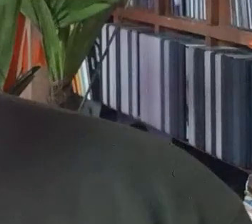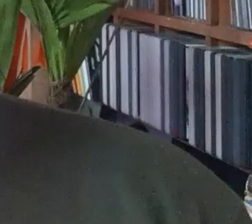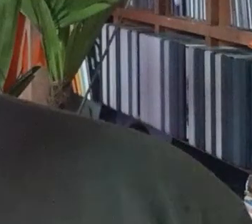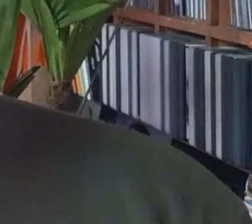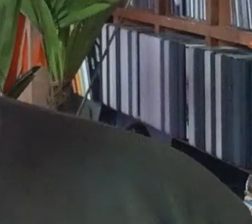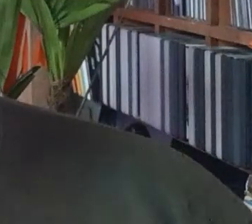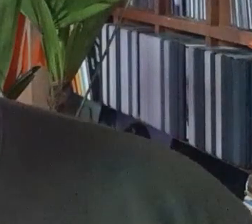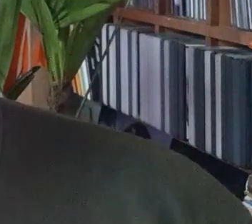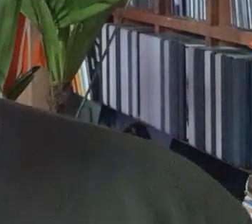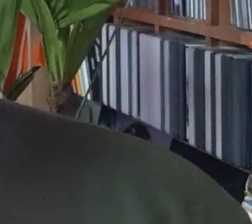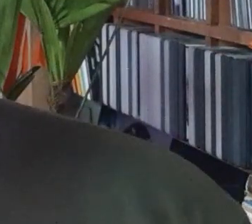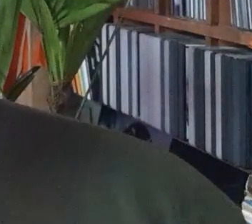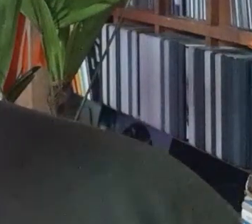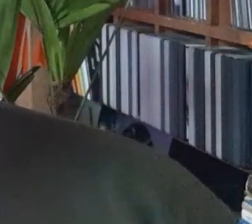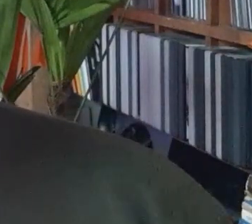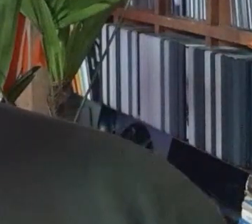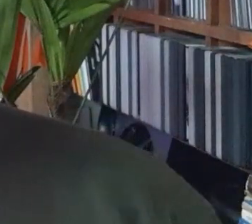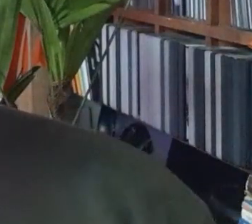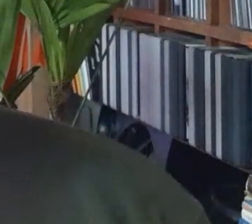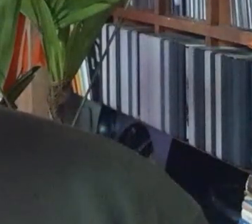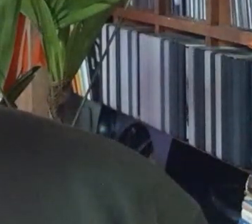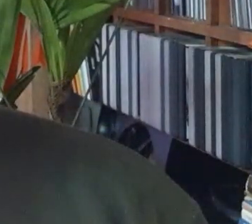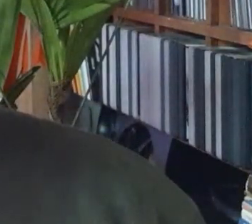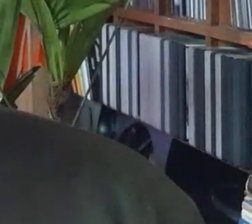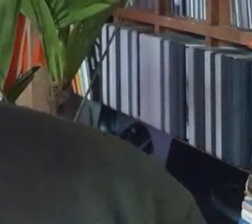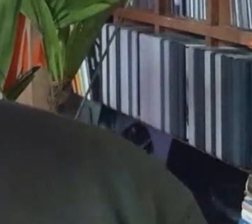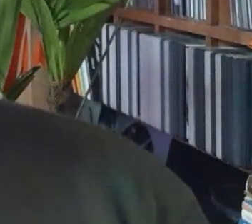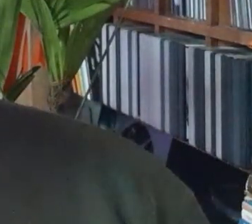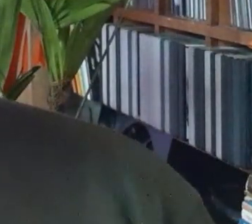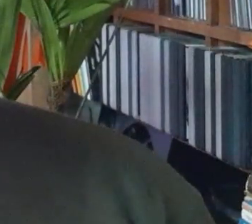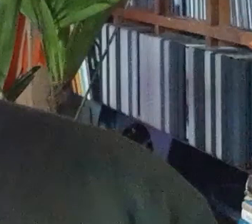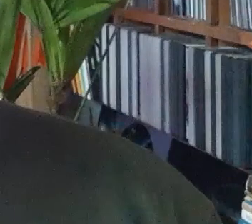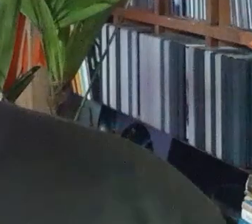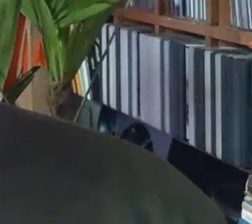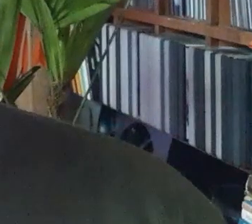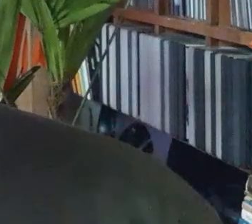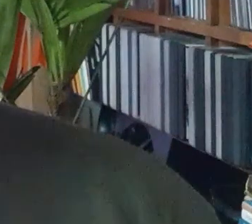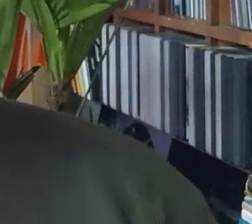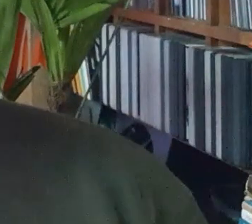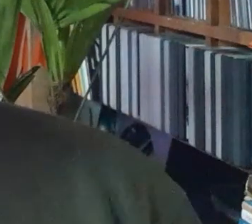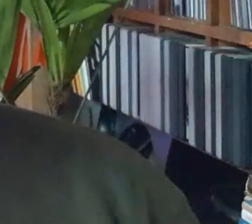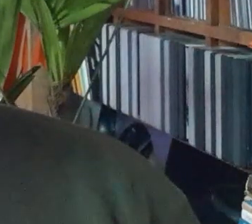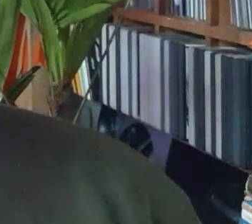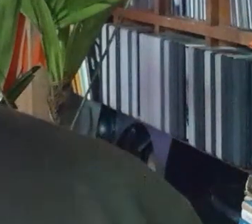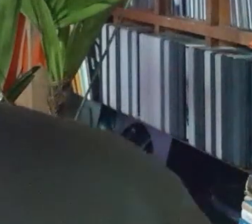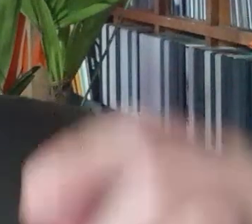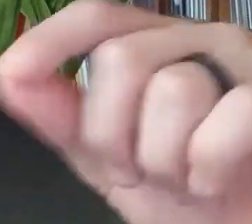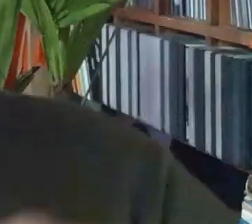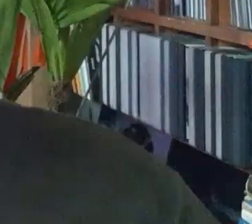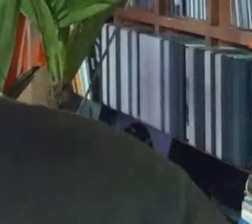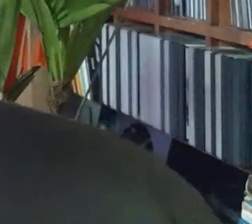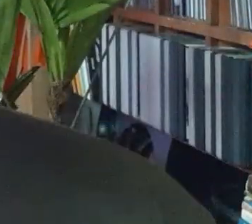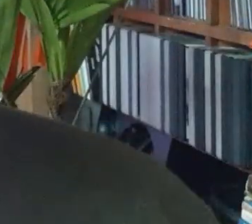Obrigada a você que nos assistiu. O Circuito Municipal de Cultura segue com muitas outras atrações. Este vídeo vai